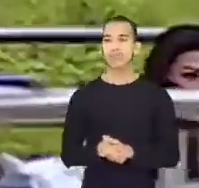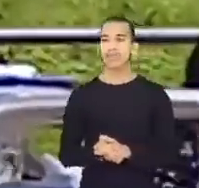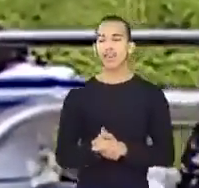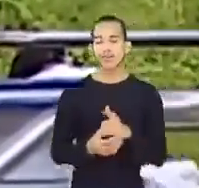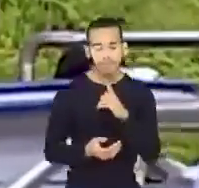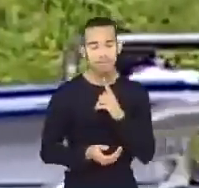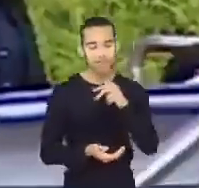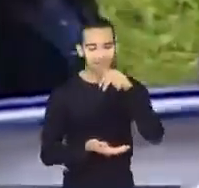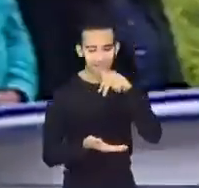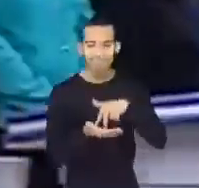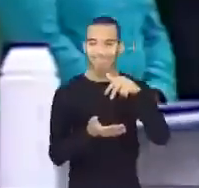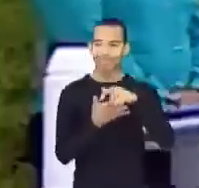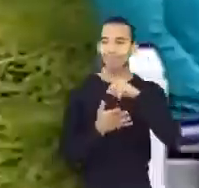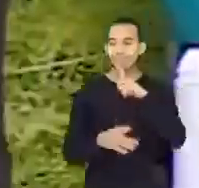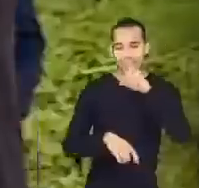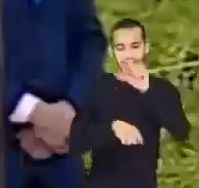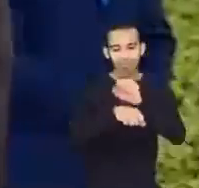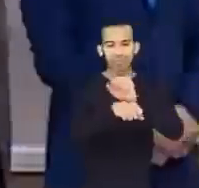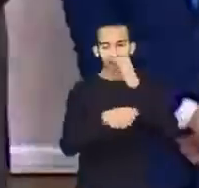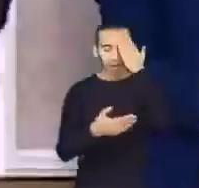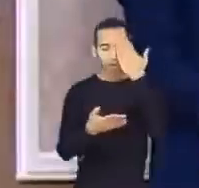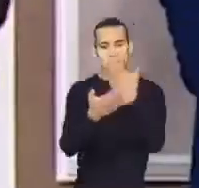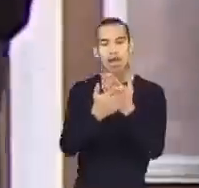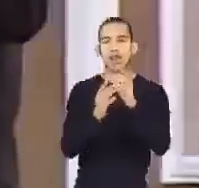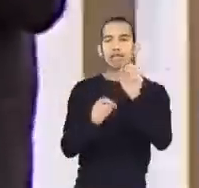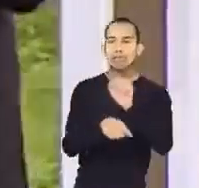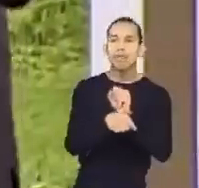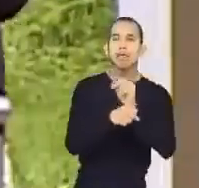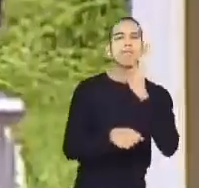servindo e esperando na palavra de Deus,